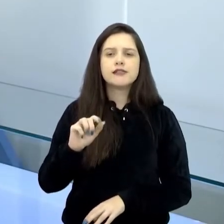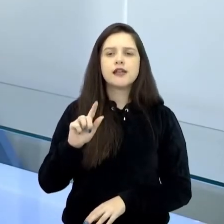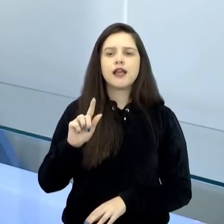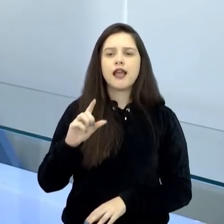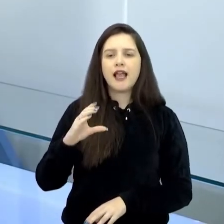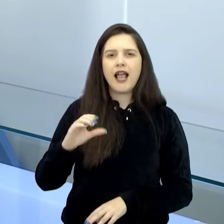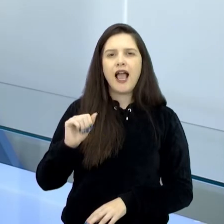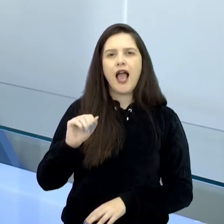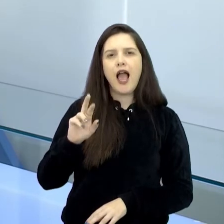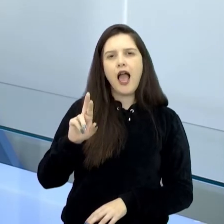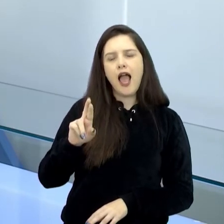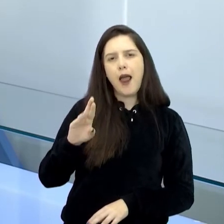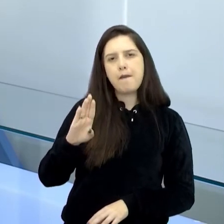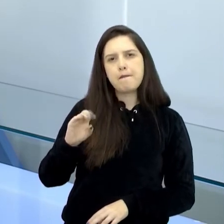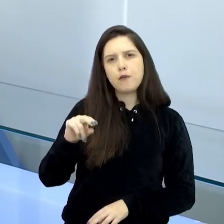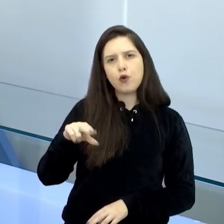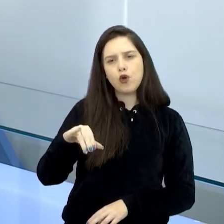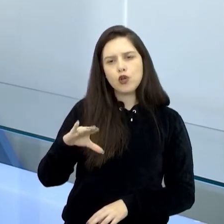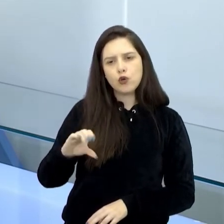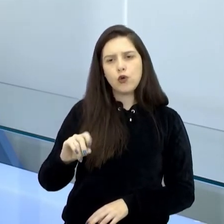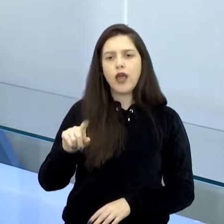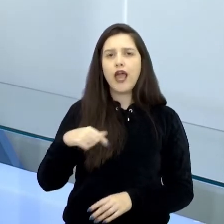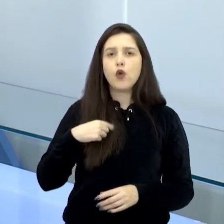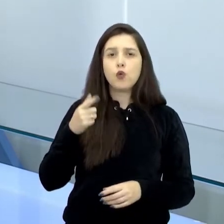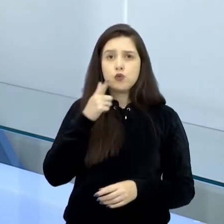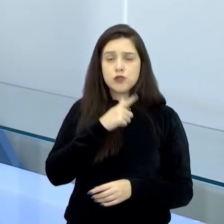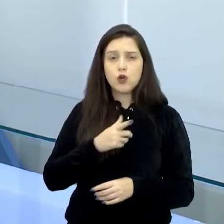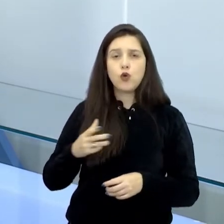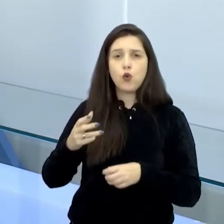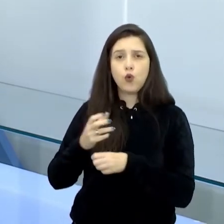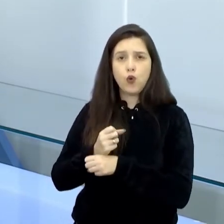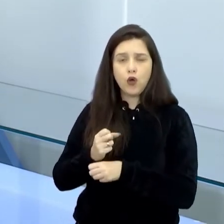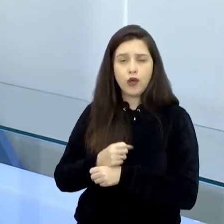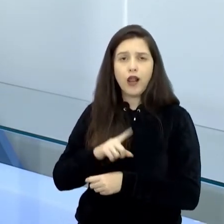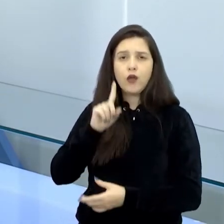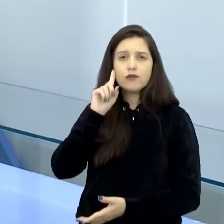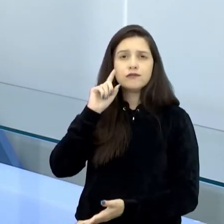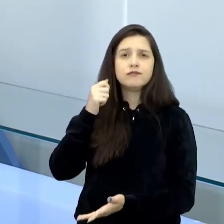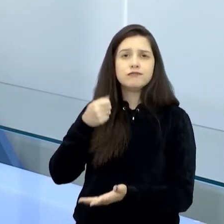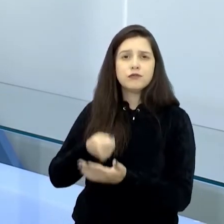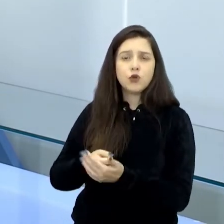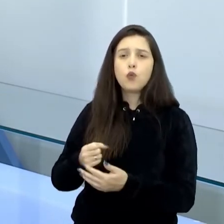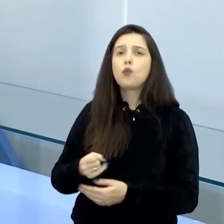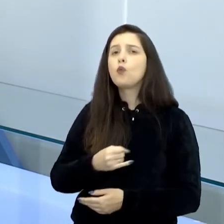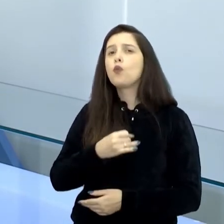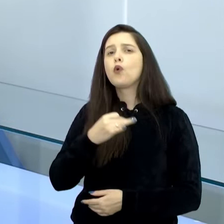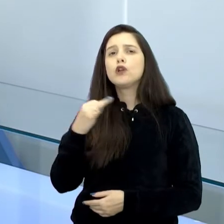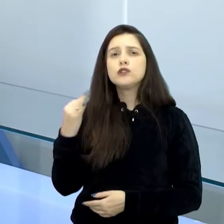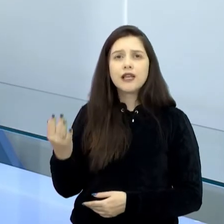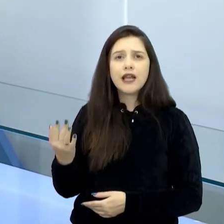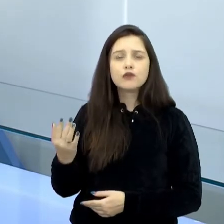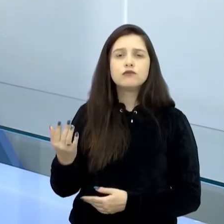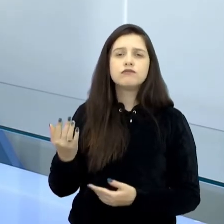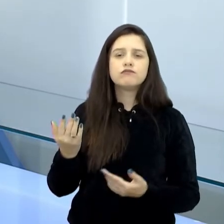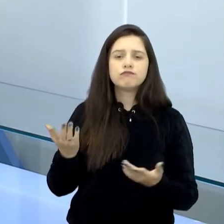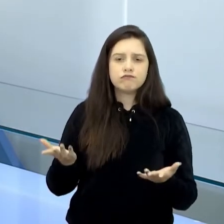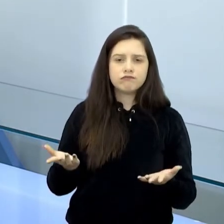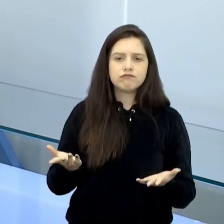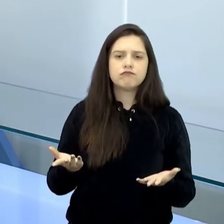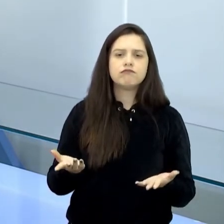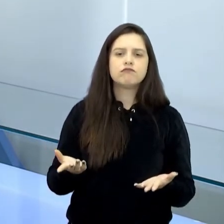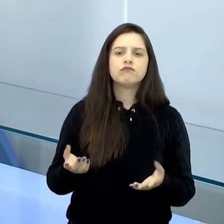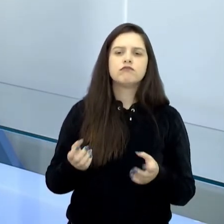ocorrer? Eu consigo fazer cálculos e determinar a quantidade, por exemplo, que eu tinha de carbonato de cálcio, né, ou